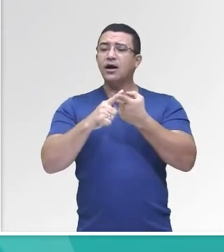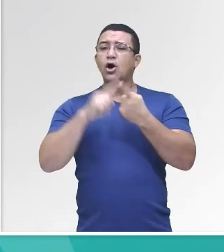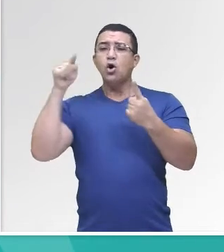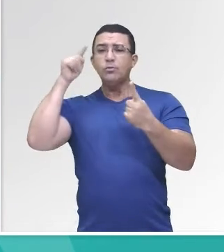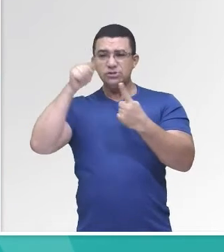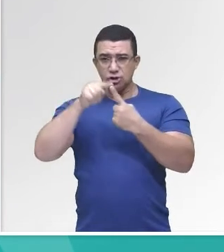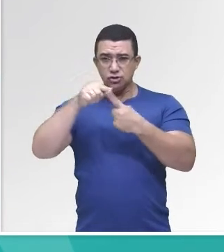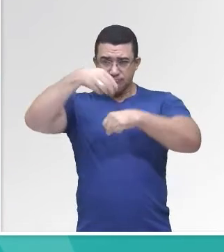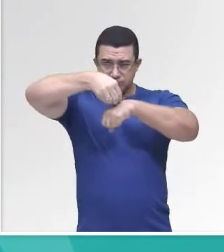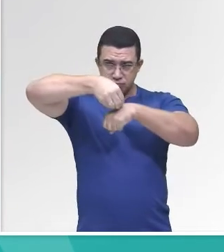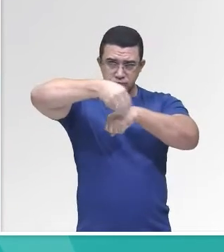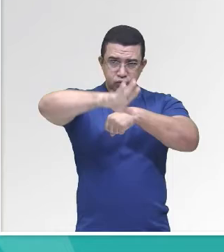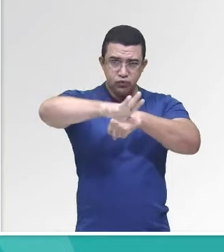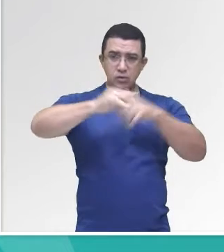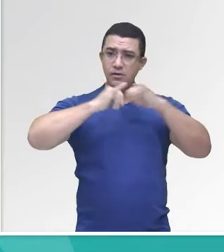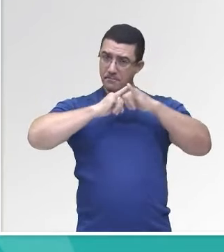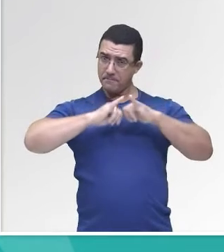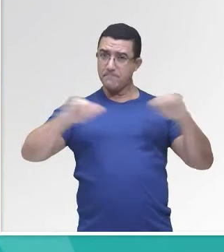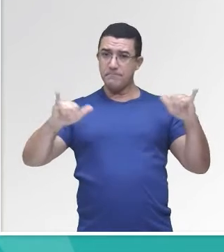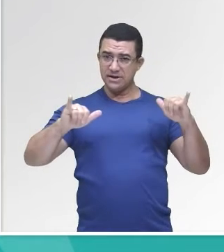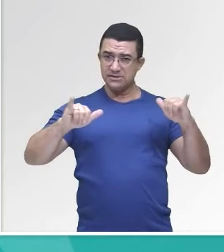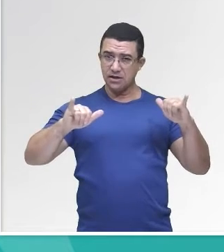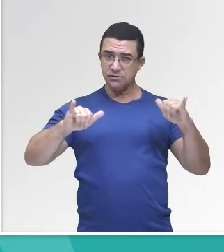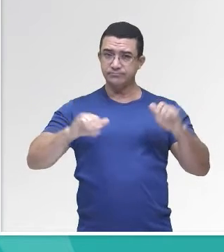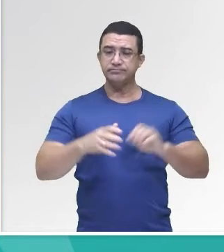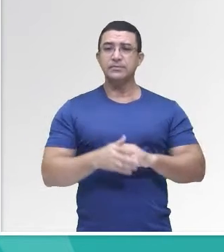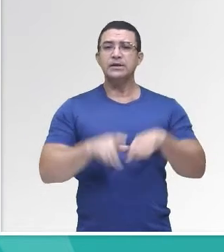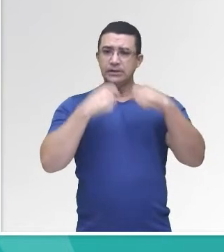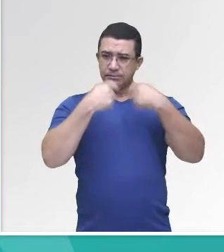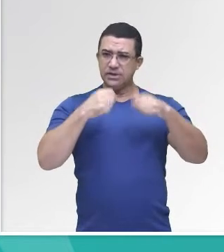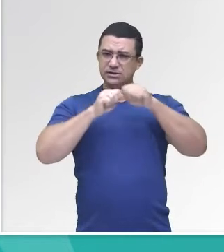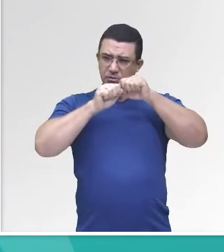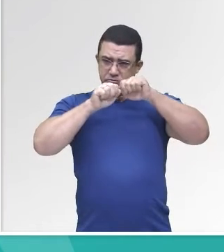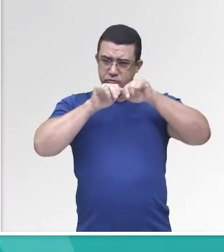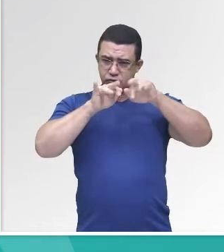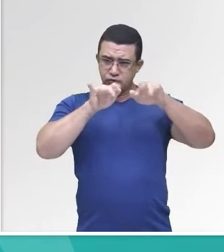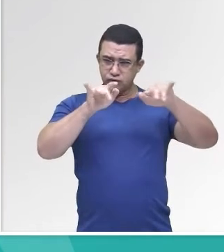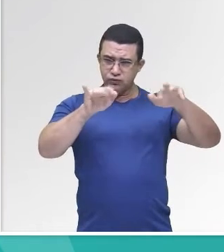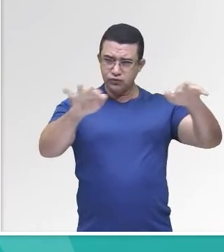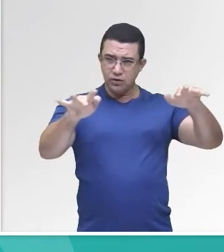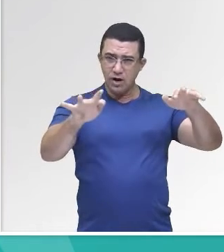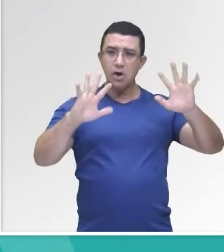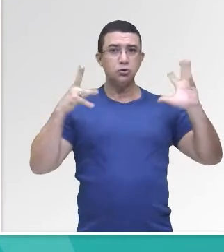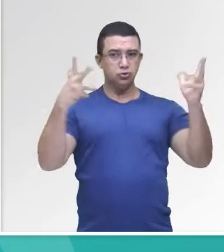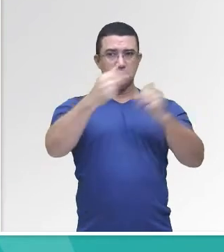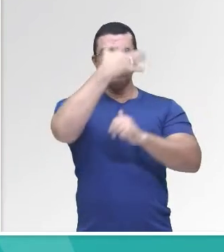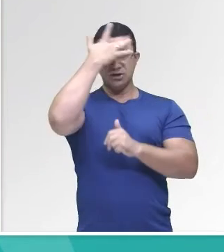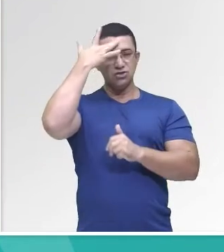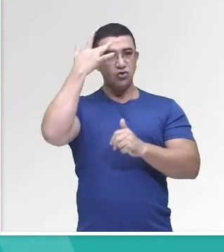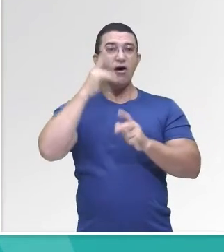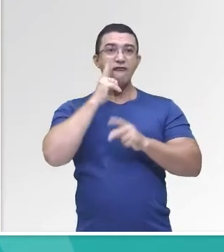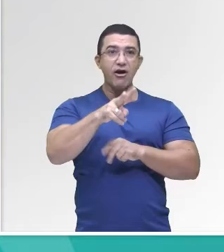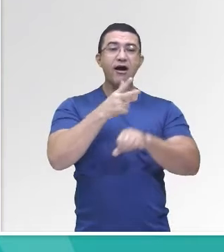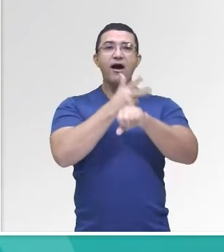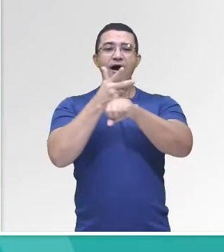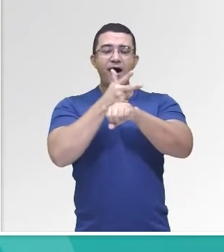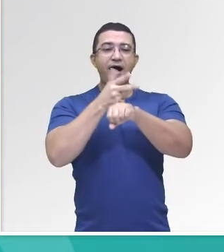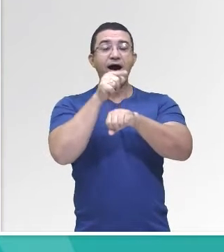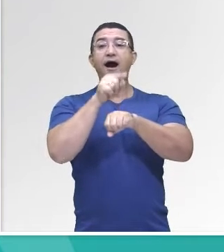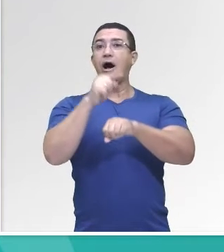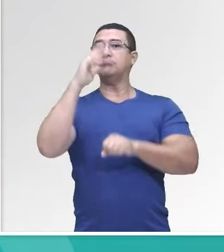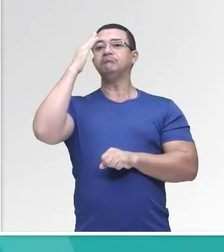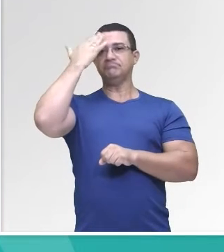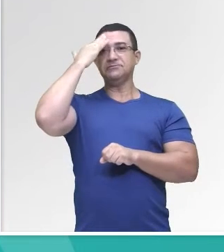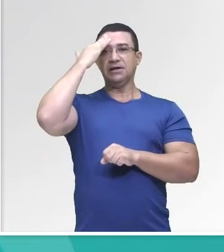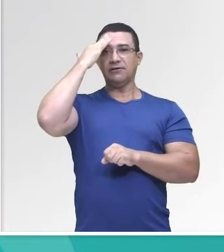essa mensagem, ela tem que ser transmitida e também compreendida, não é isso? Então, o vídeo, ele passou a sua mensagem, a